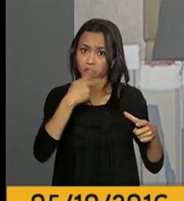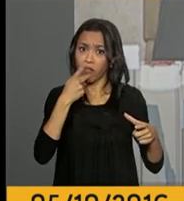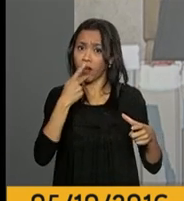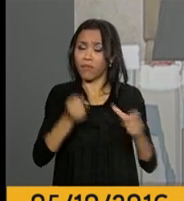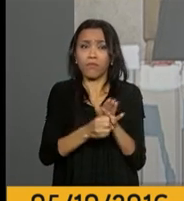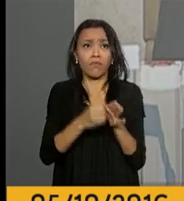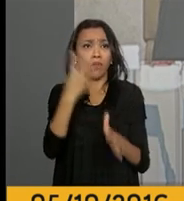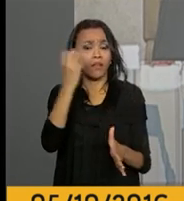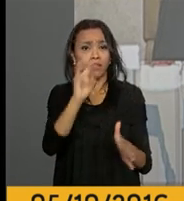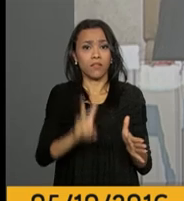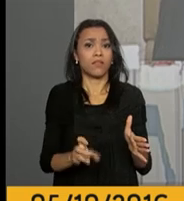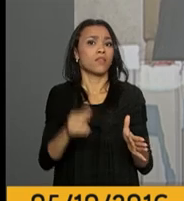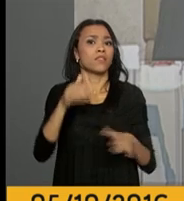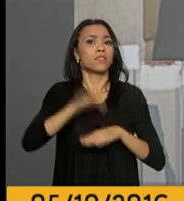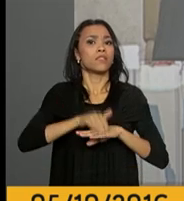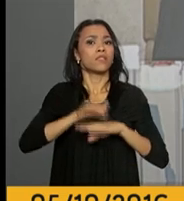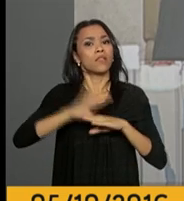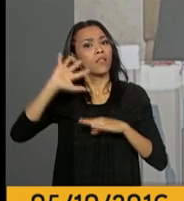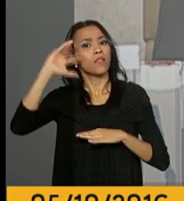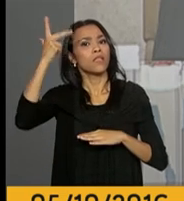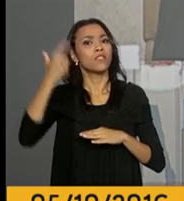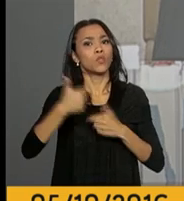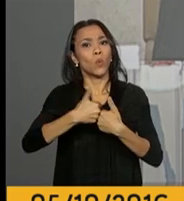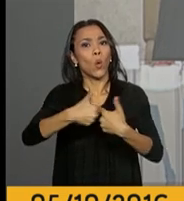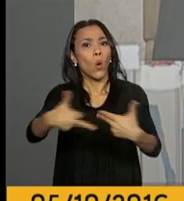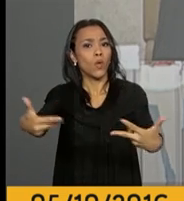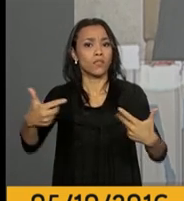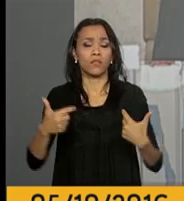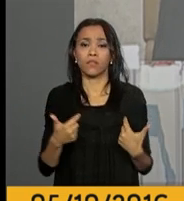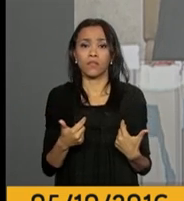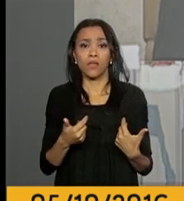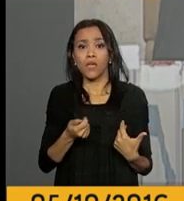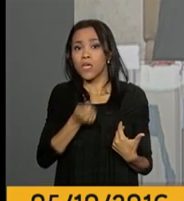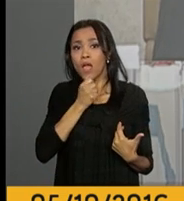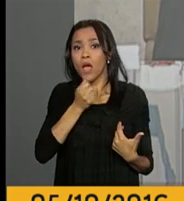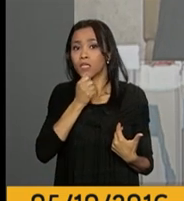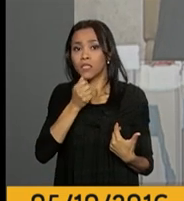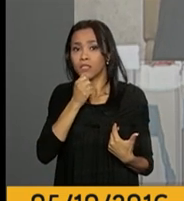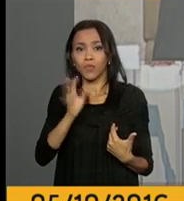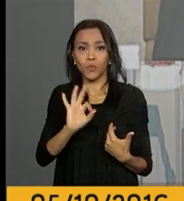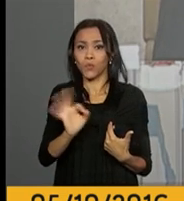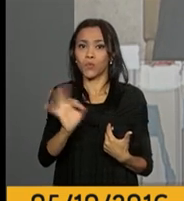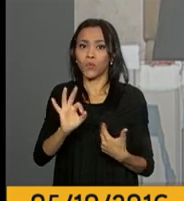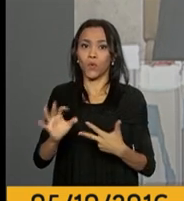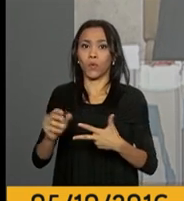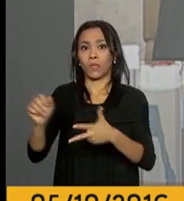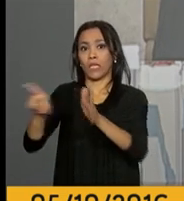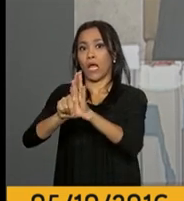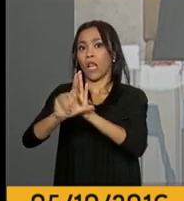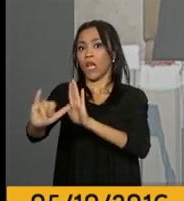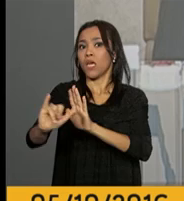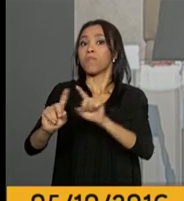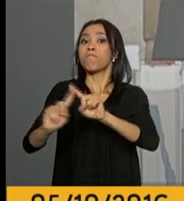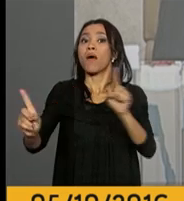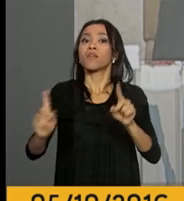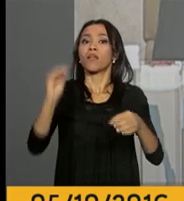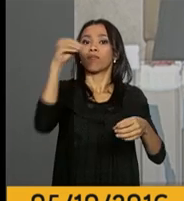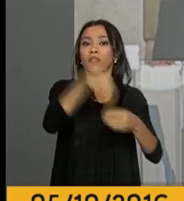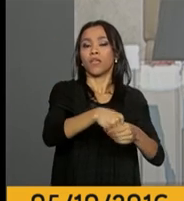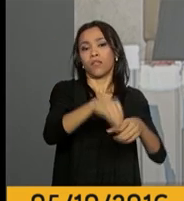Tribunal Federal decidiu matérias que não chegaram a ser legisladas mas que estavam inscritas no texto